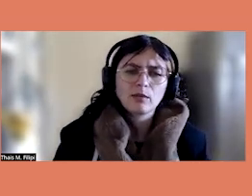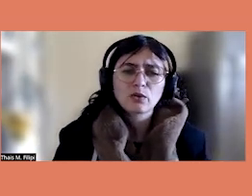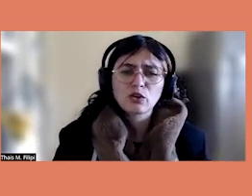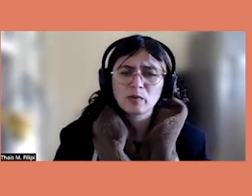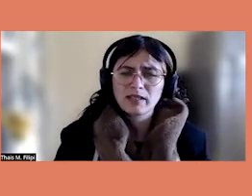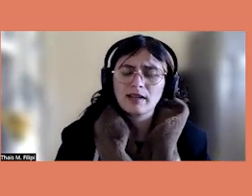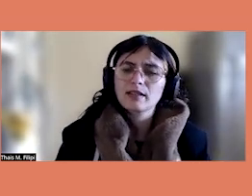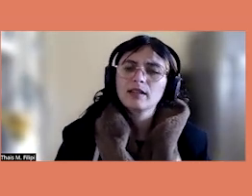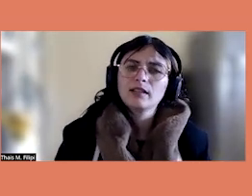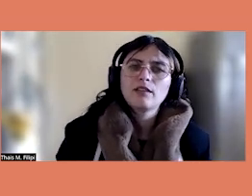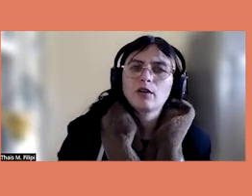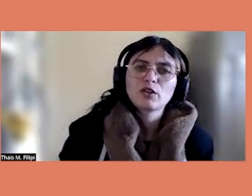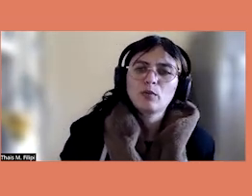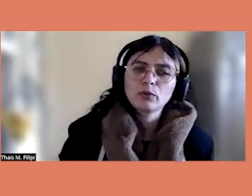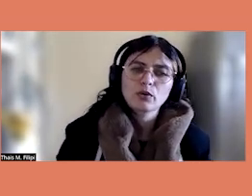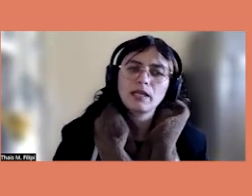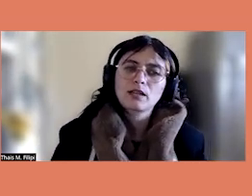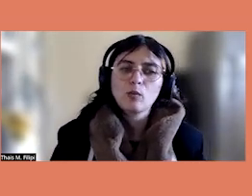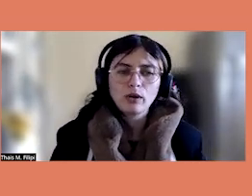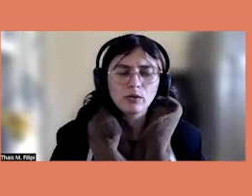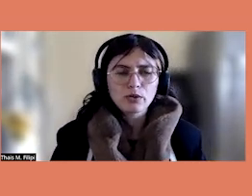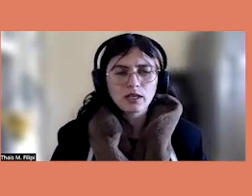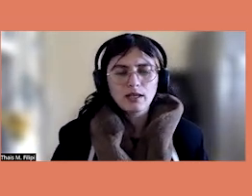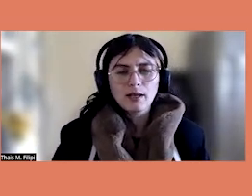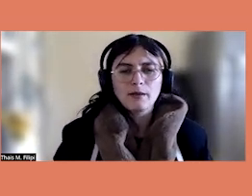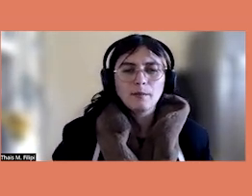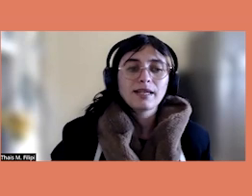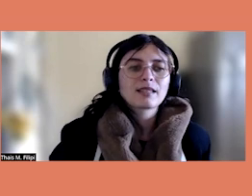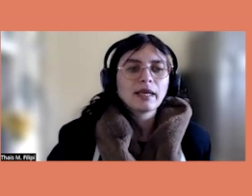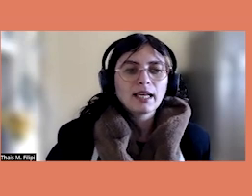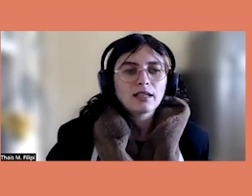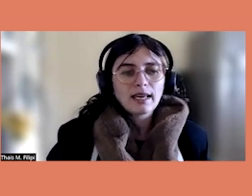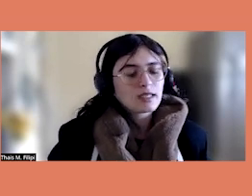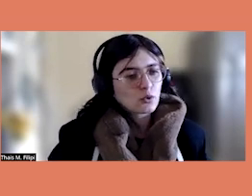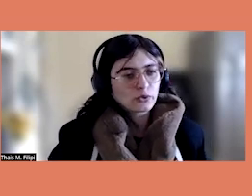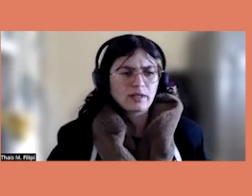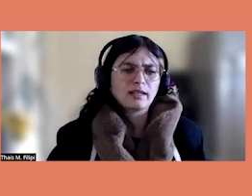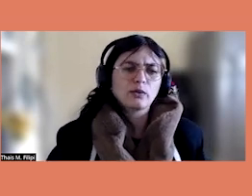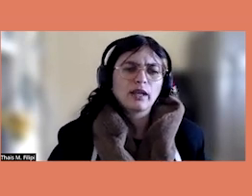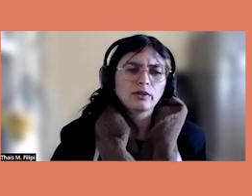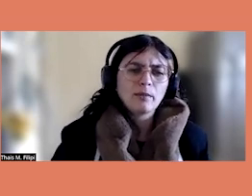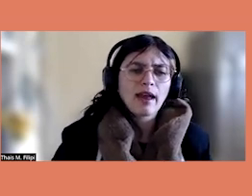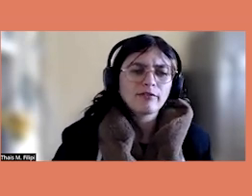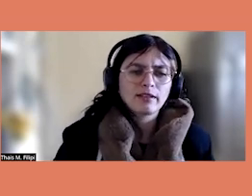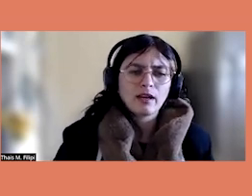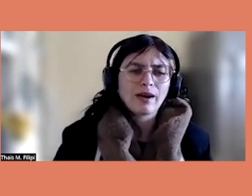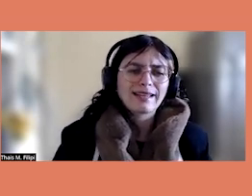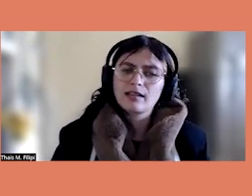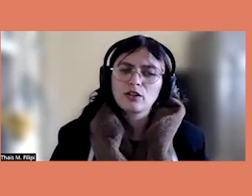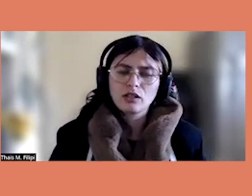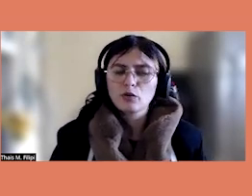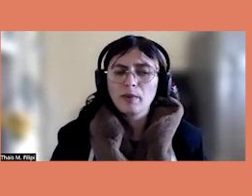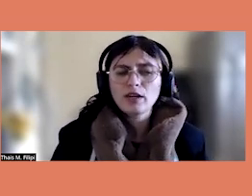as informações geoespaciais em formas de pontos, linhas ou polígonos, mas também tem esses outros, né? Então tem o DBF, tem